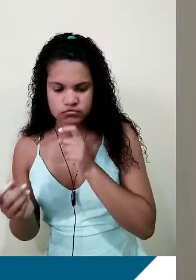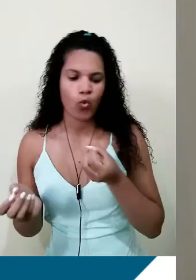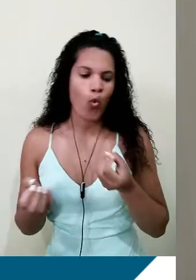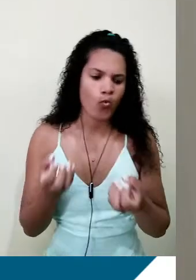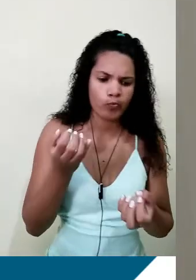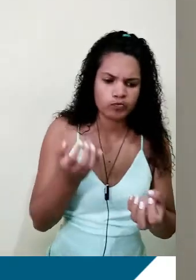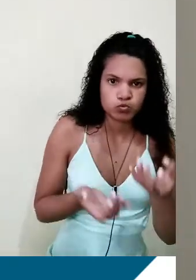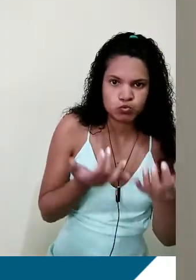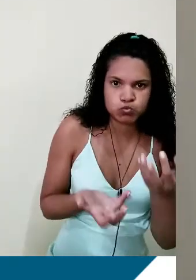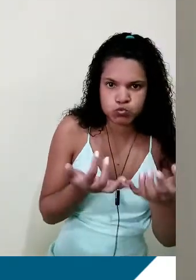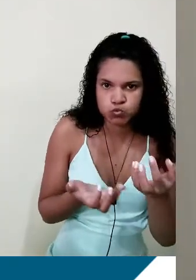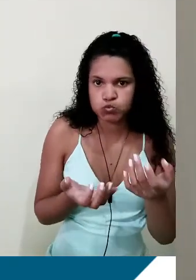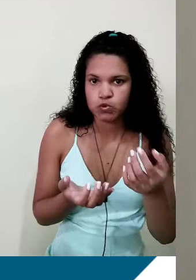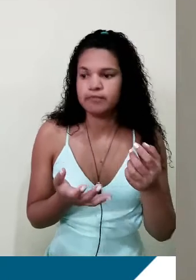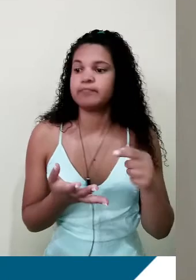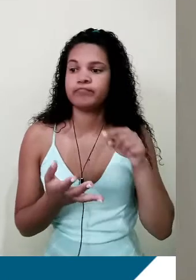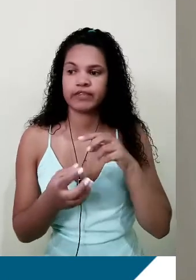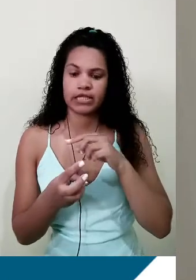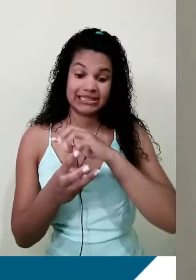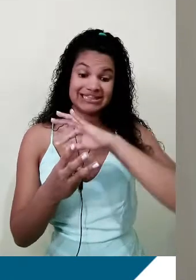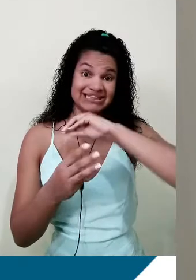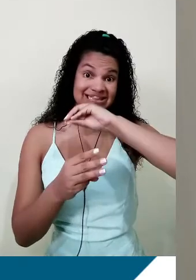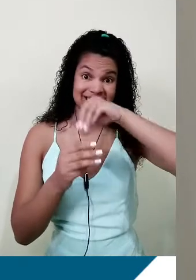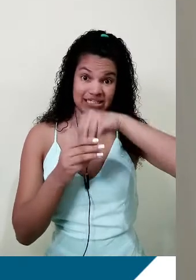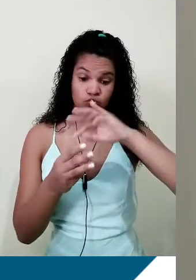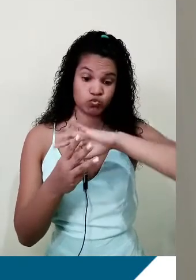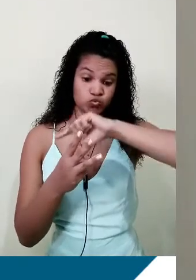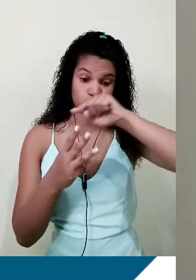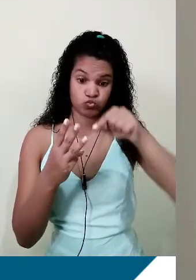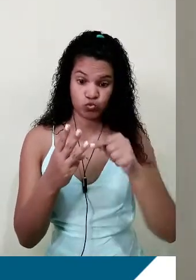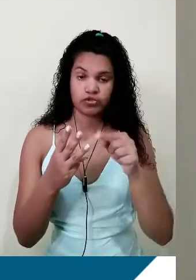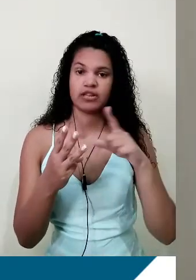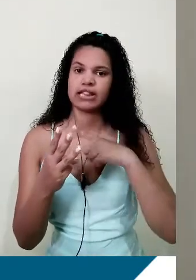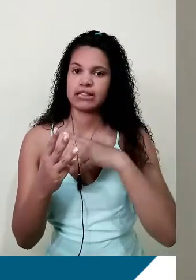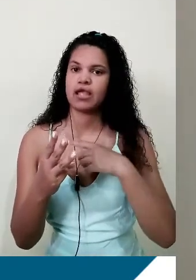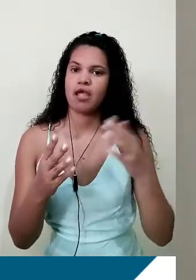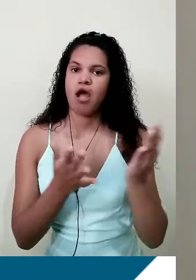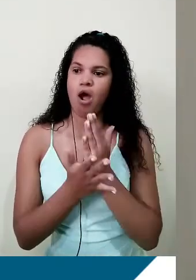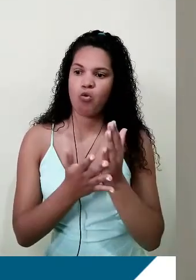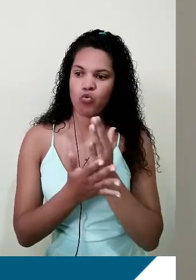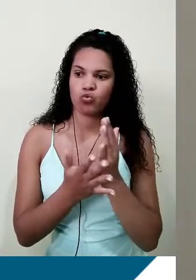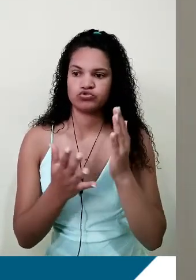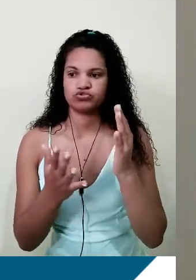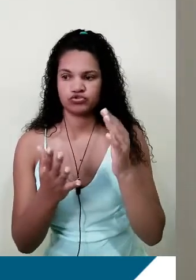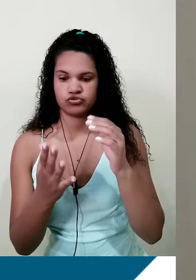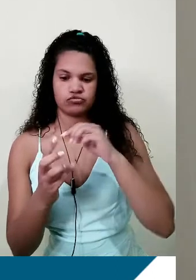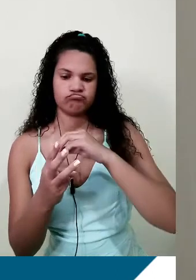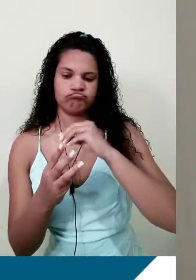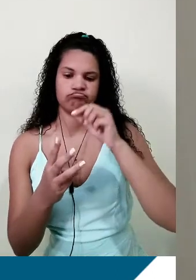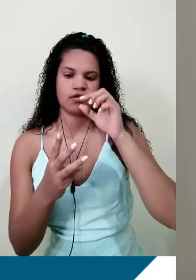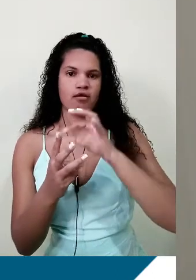escalas termométricas, nós encontramos alguns valores de fusão e ebulição. Para a